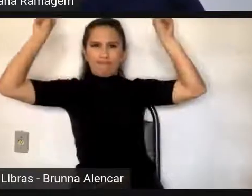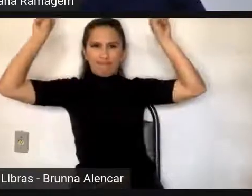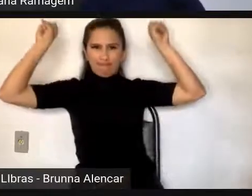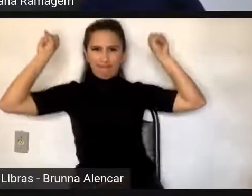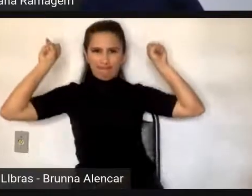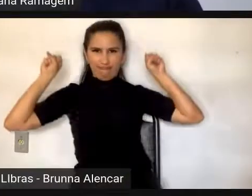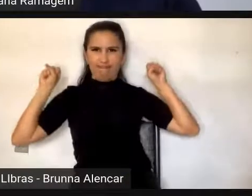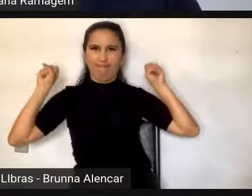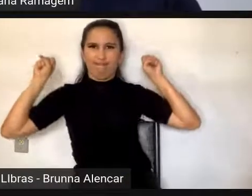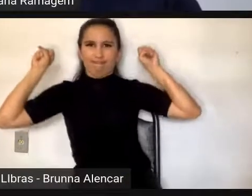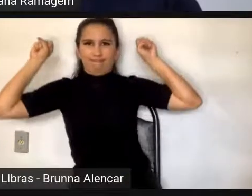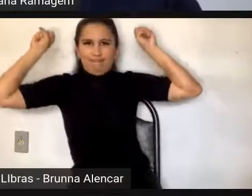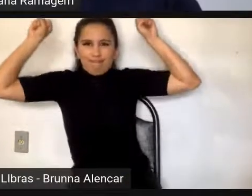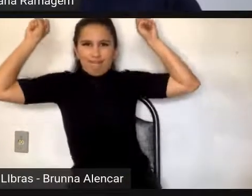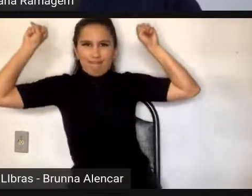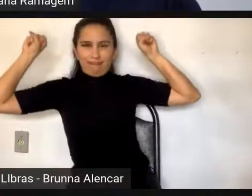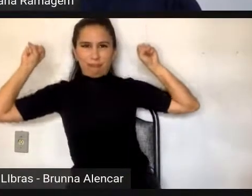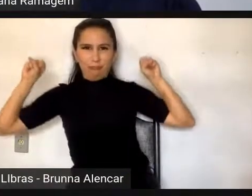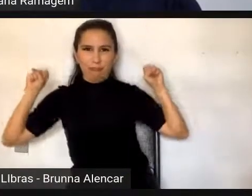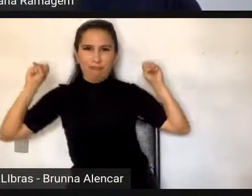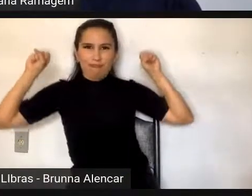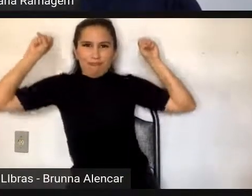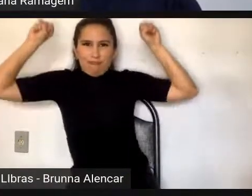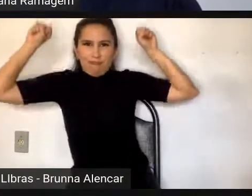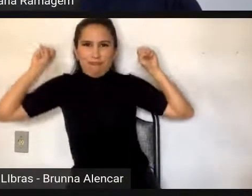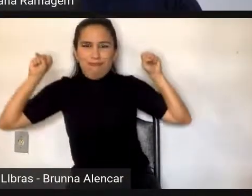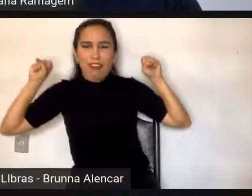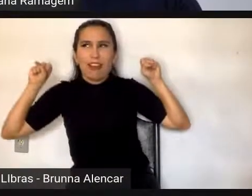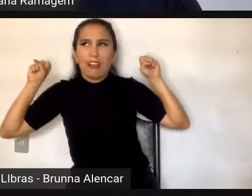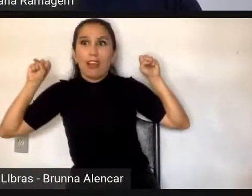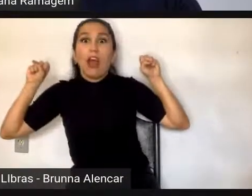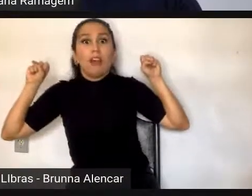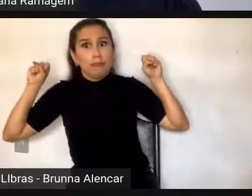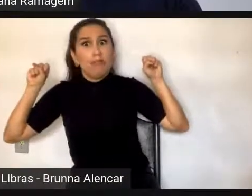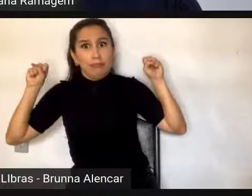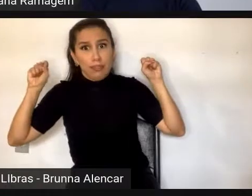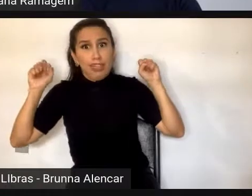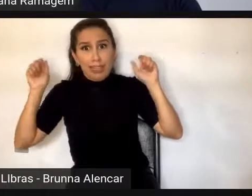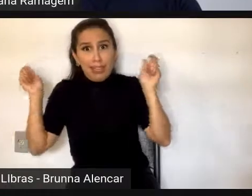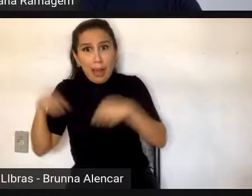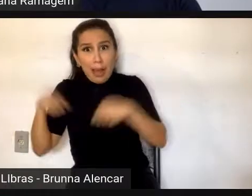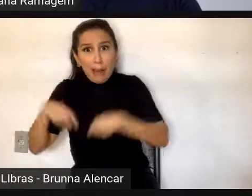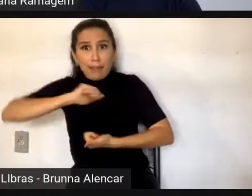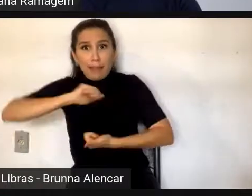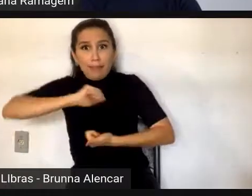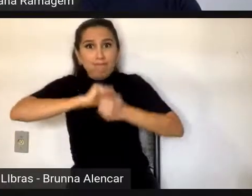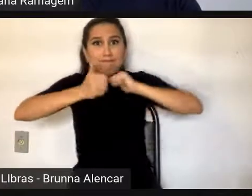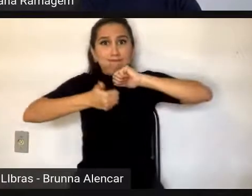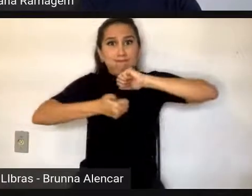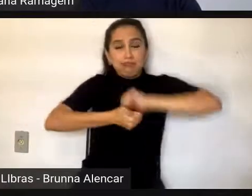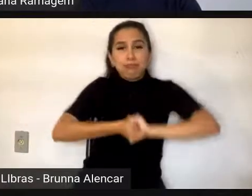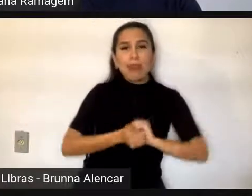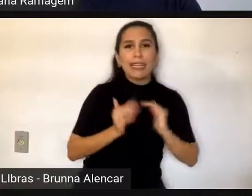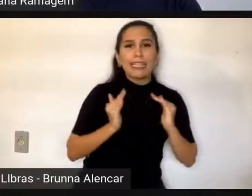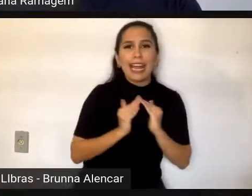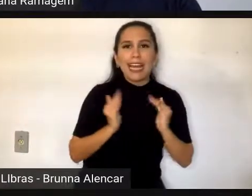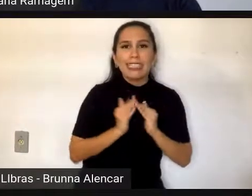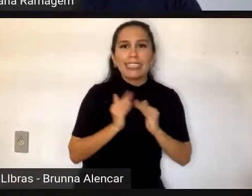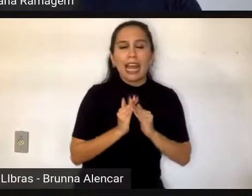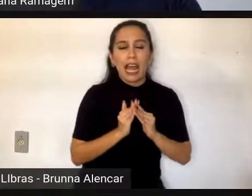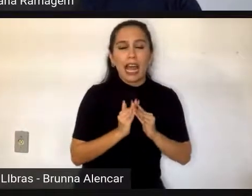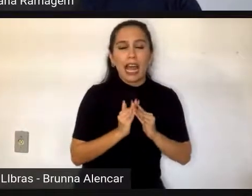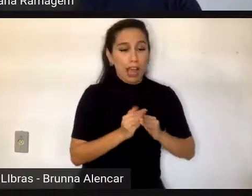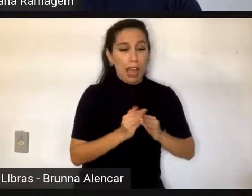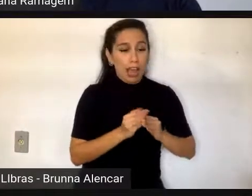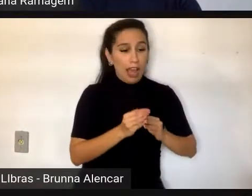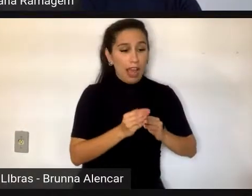um cabo de vassoura, mas o cabo de vassoura é leve, não vai me dar a carga excessiva que eu preciso. O que você vai fazer?